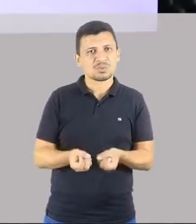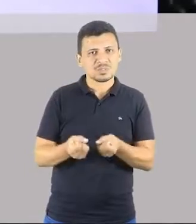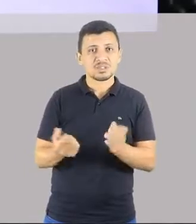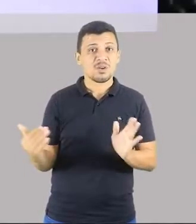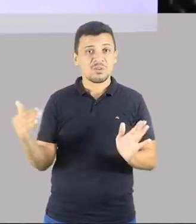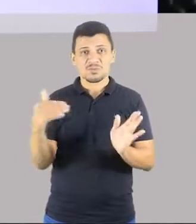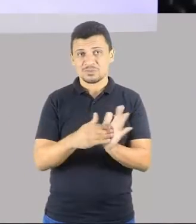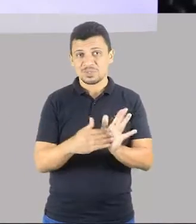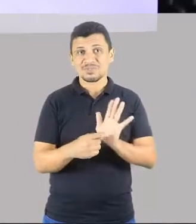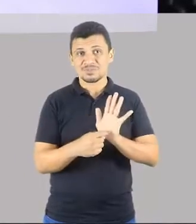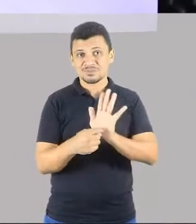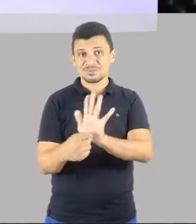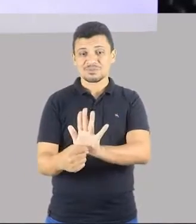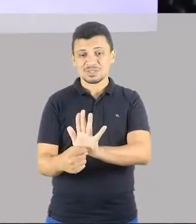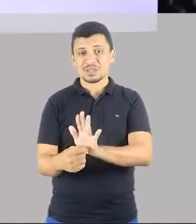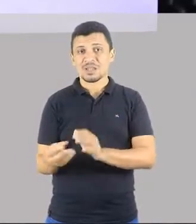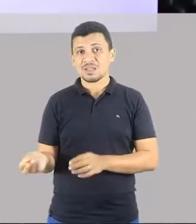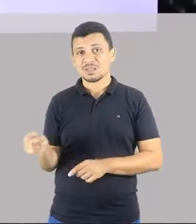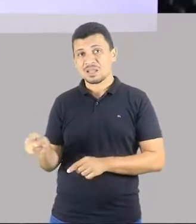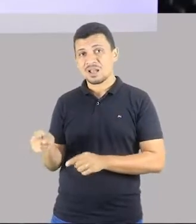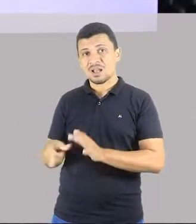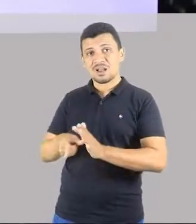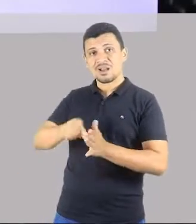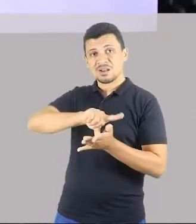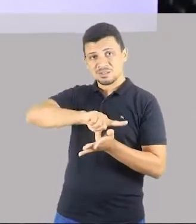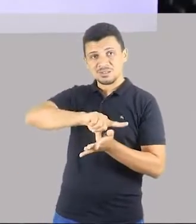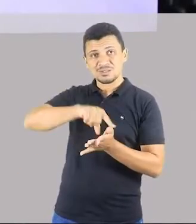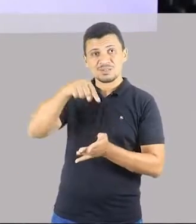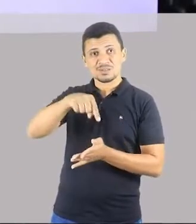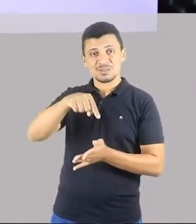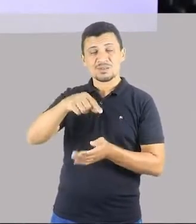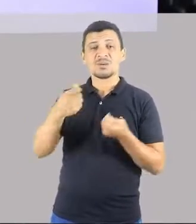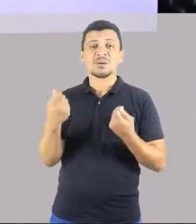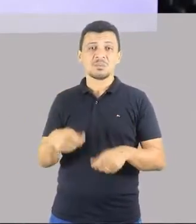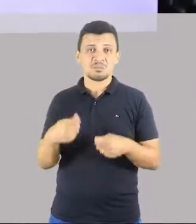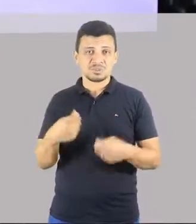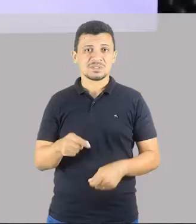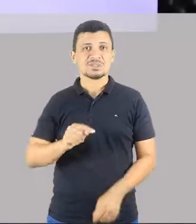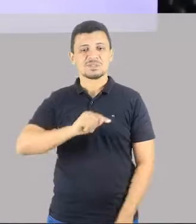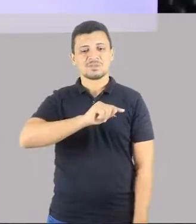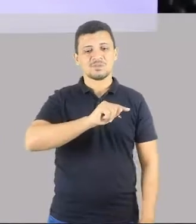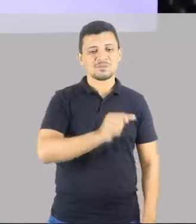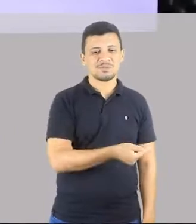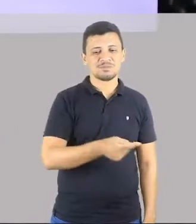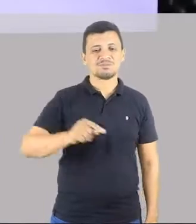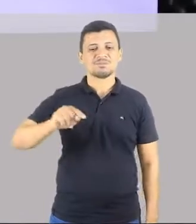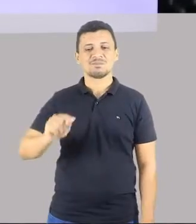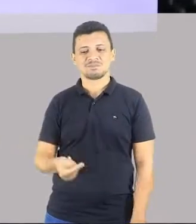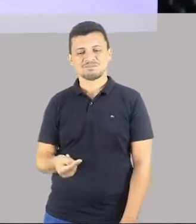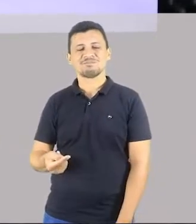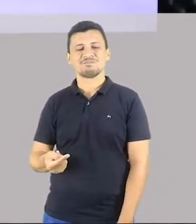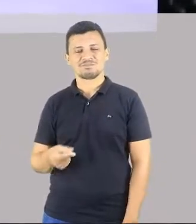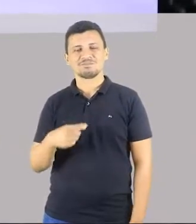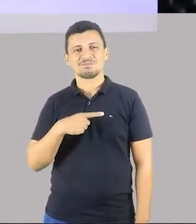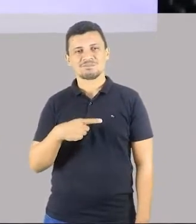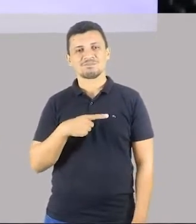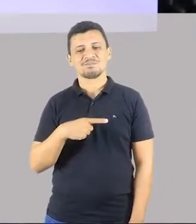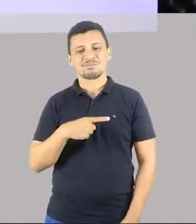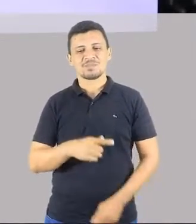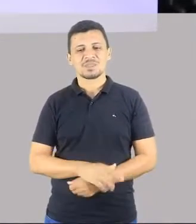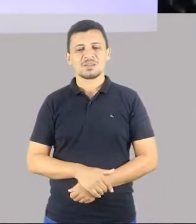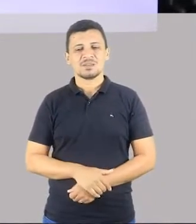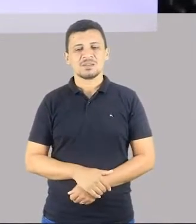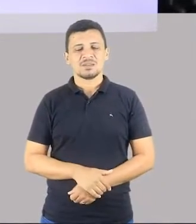indica finalidade, e ela está antes da oração principal, eu vou precisar pontuar. Então, por isso que eu tenho a vírgula depois de